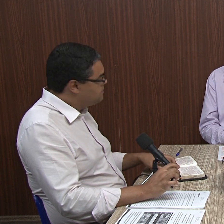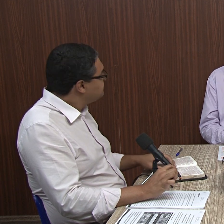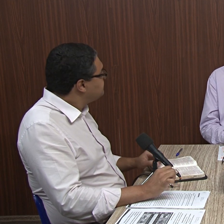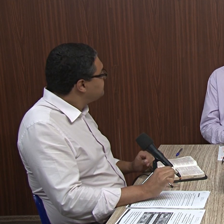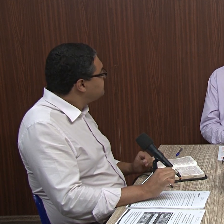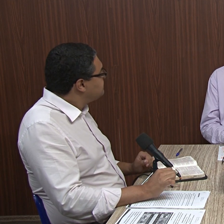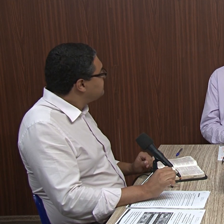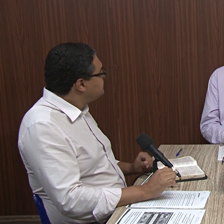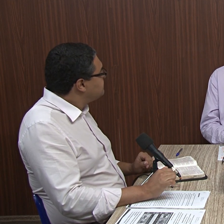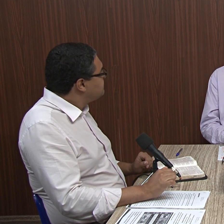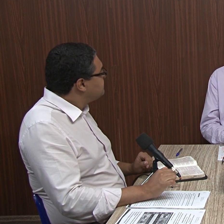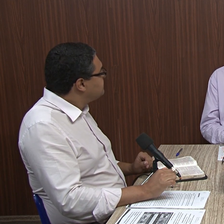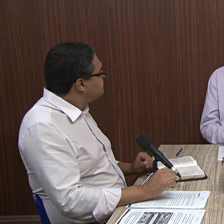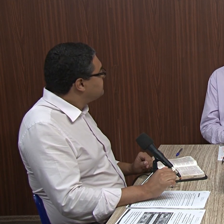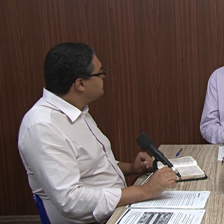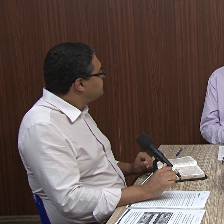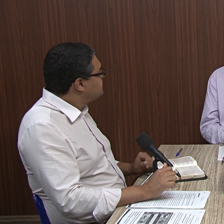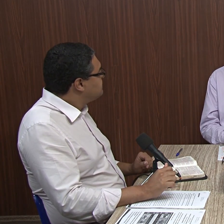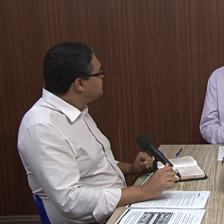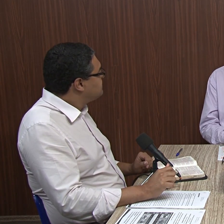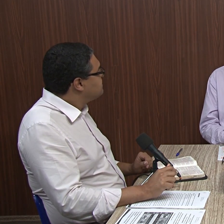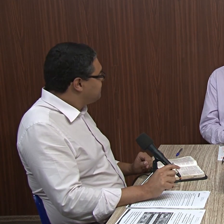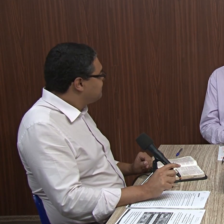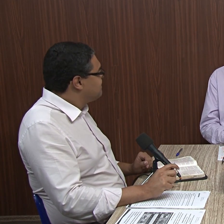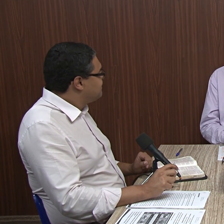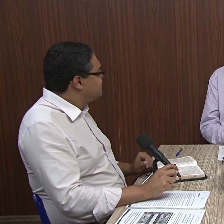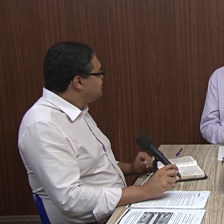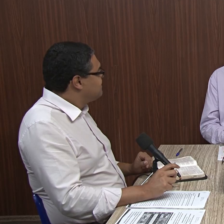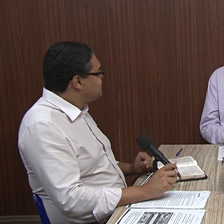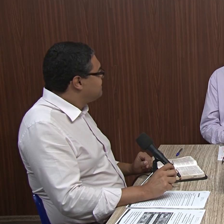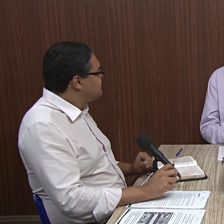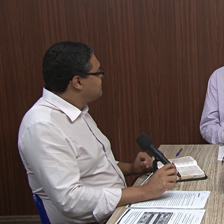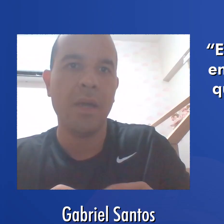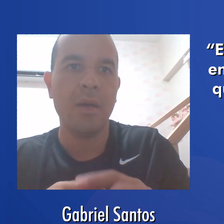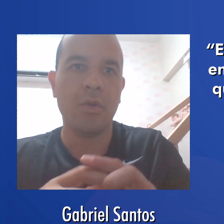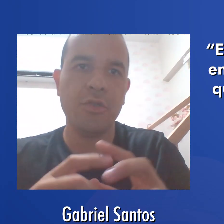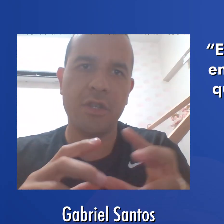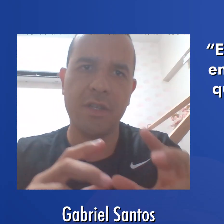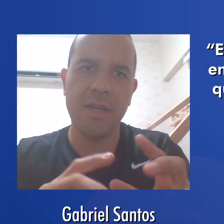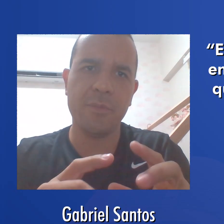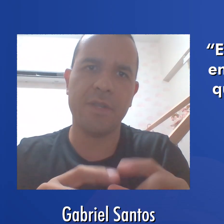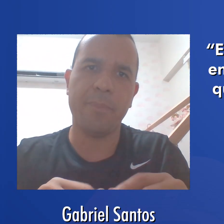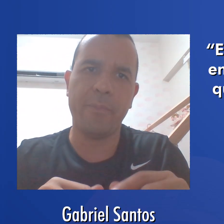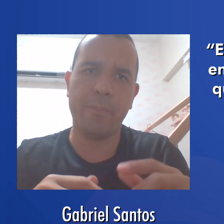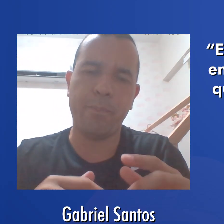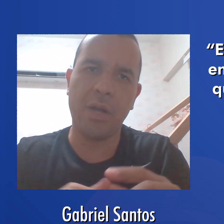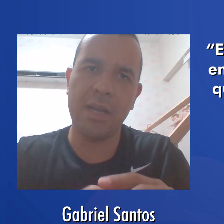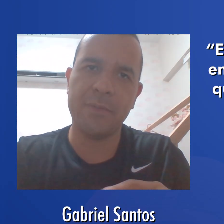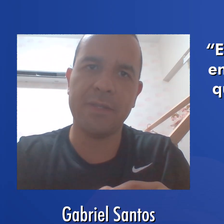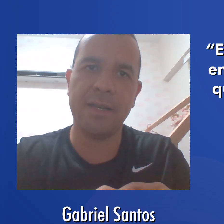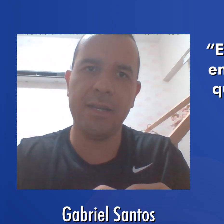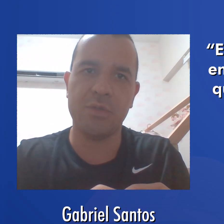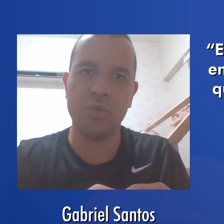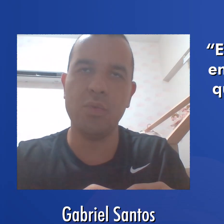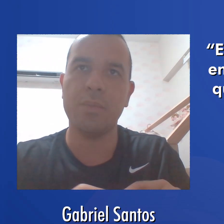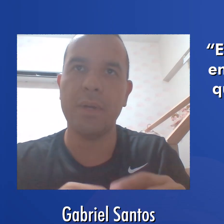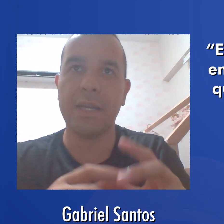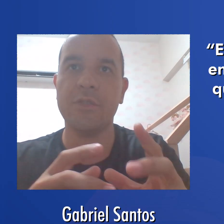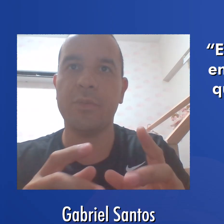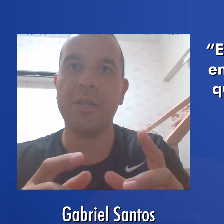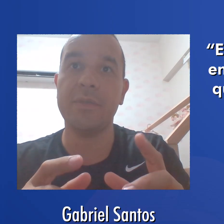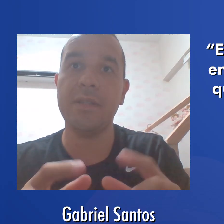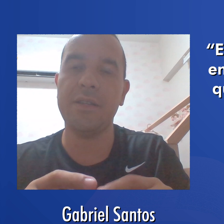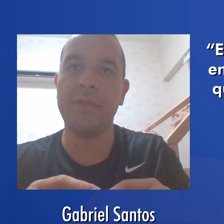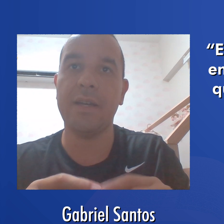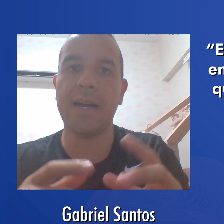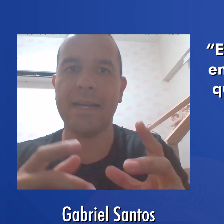São Vicente, São Paulo. Vamos assistir ungido a resposta dele, depois voltamos. Quando nós lemos Apocalipse 3:1, aqui